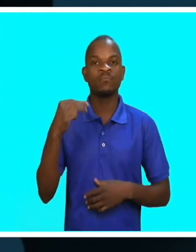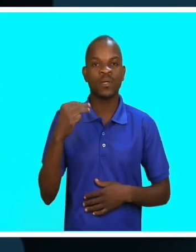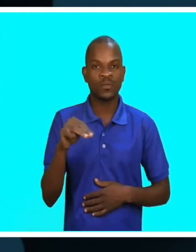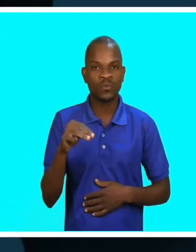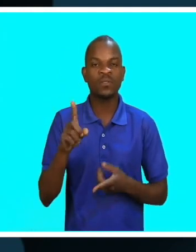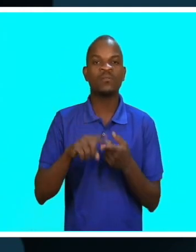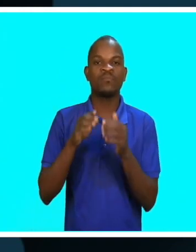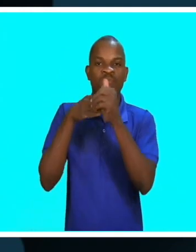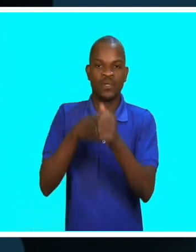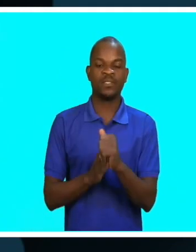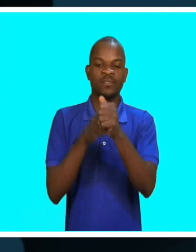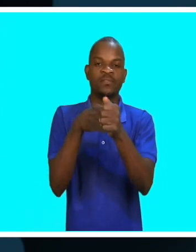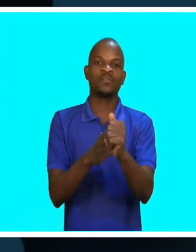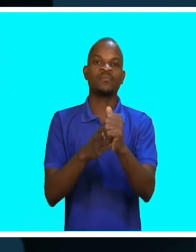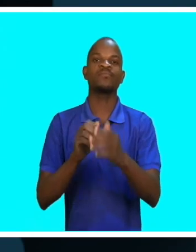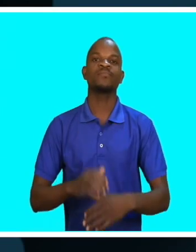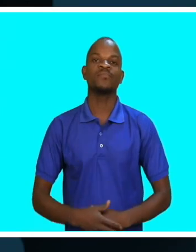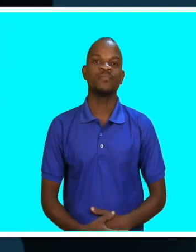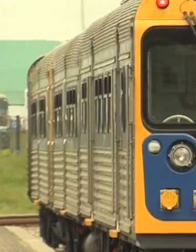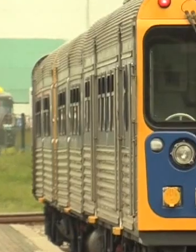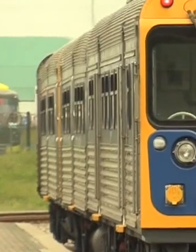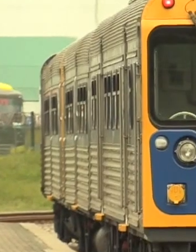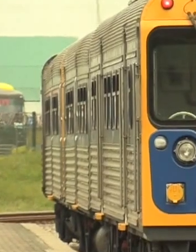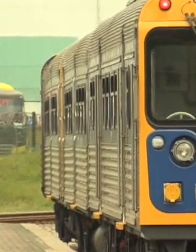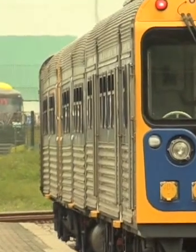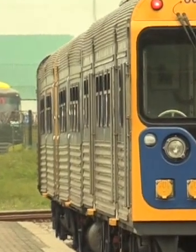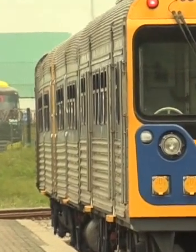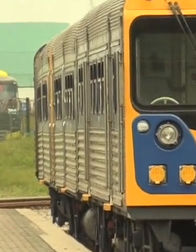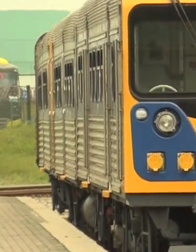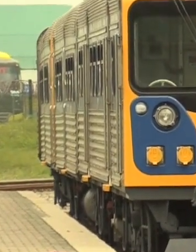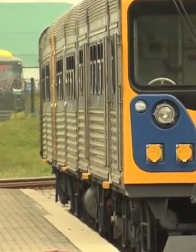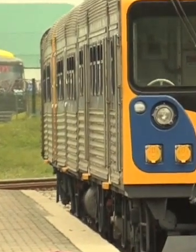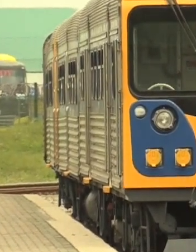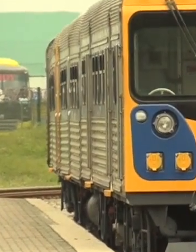Marroquene e Manissa. Tchau, tchau.